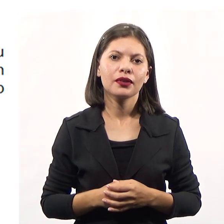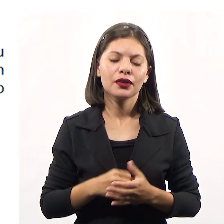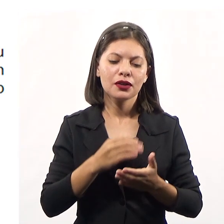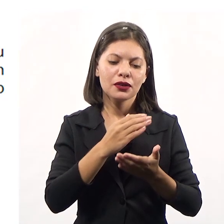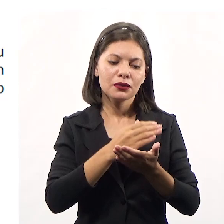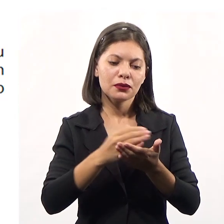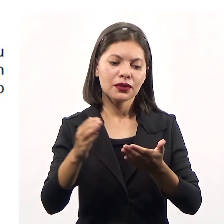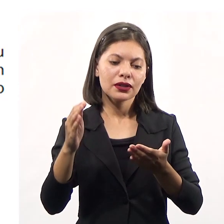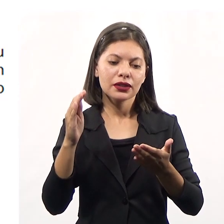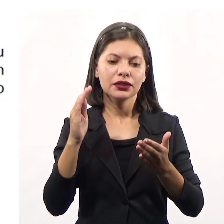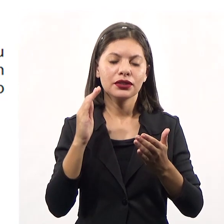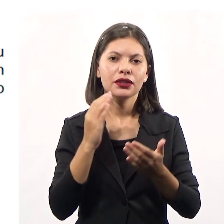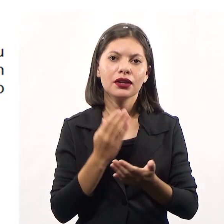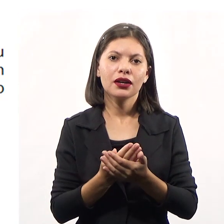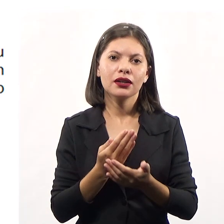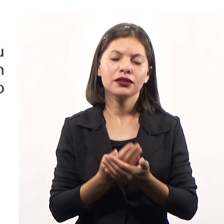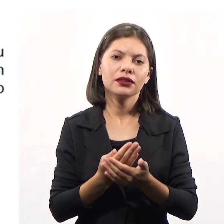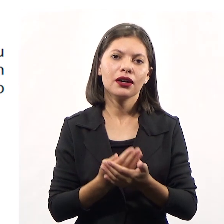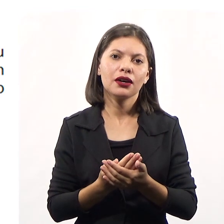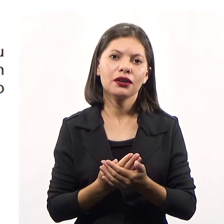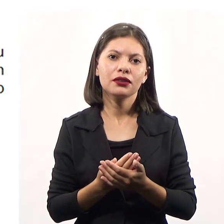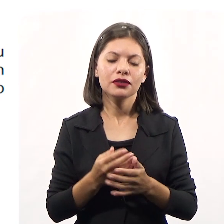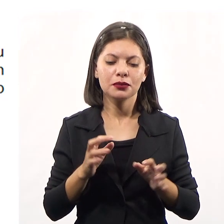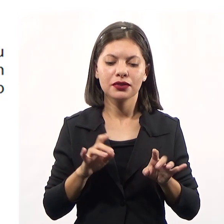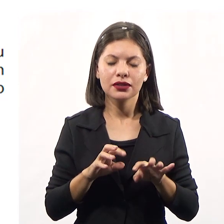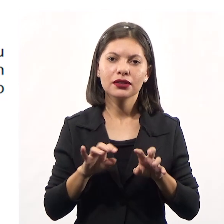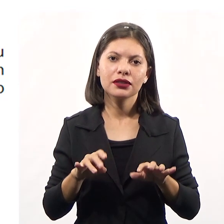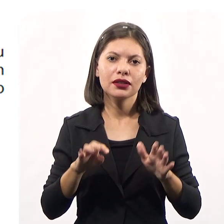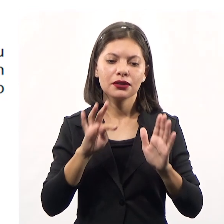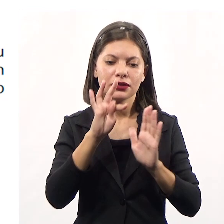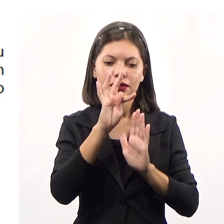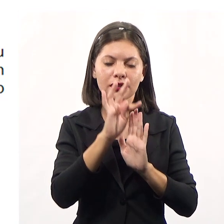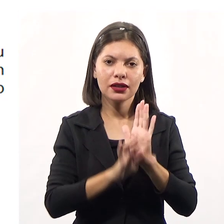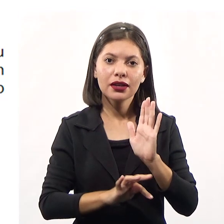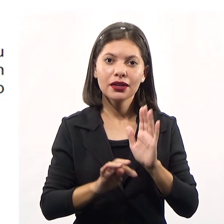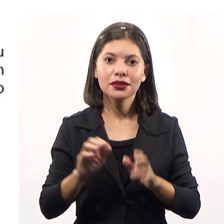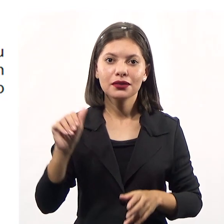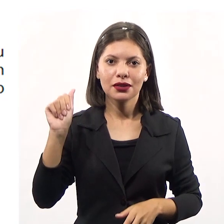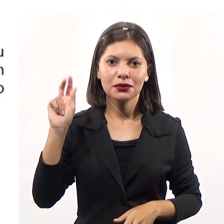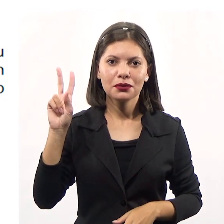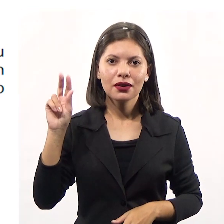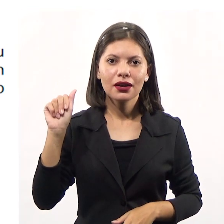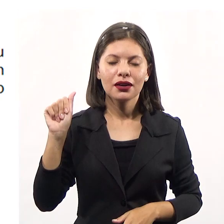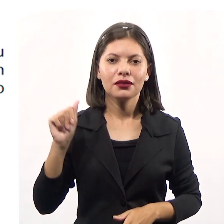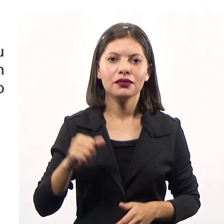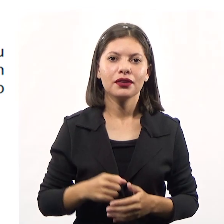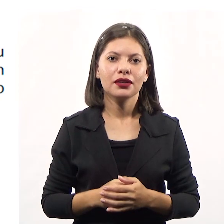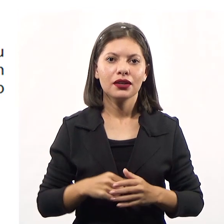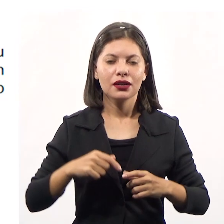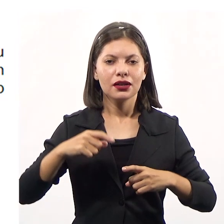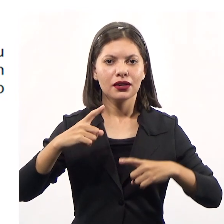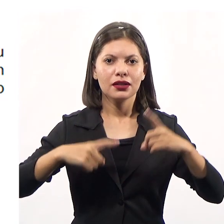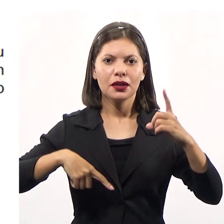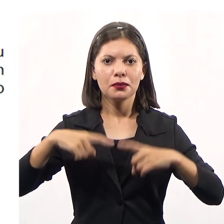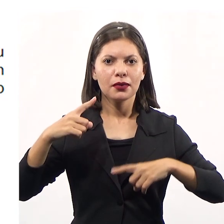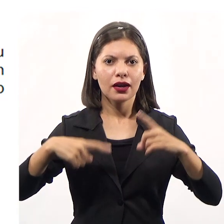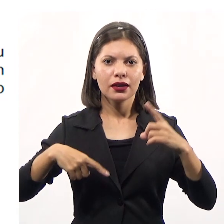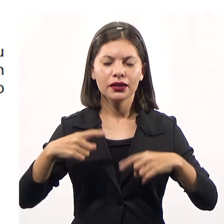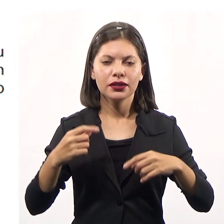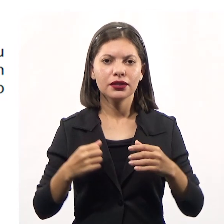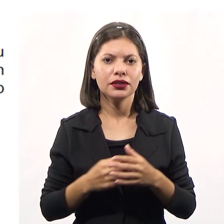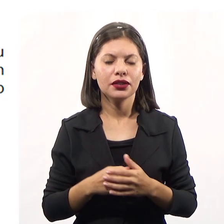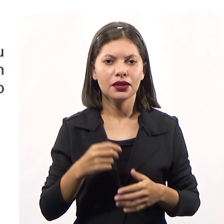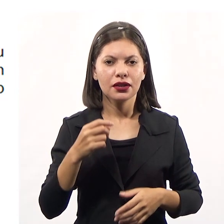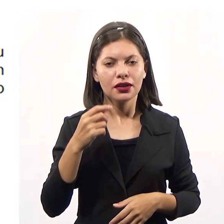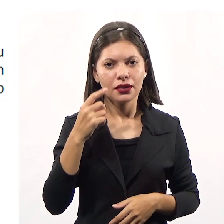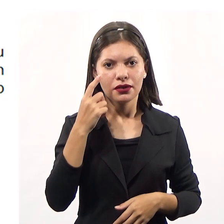mas durante as nossas aulas a gente vai acessar os textos que eu vou deixar no AVA para vocês, os debates que nós vamos fazer na aula,